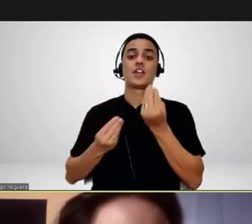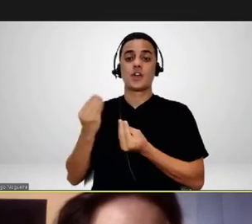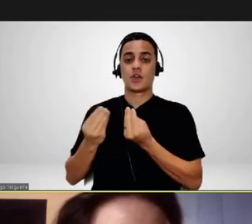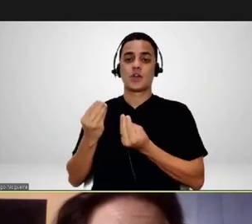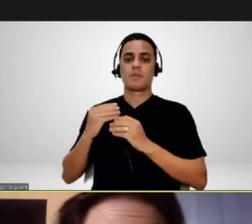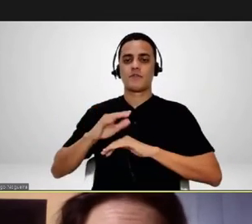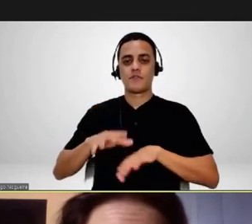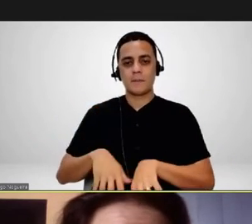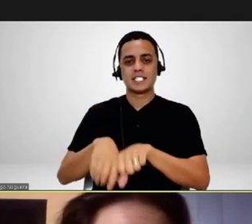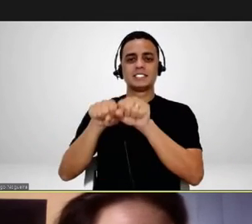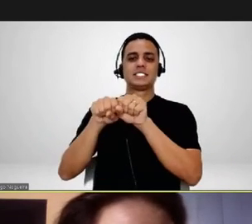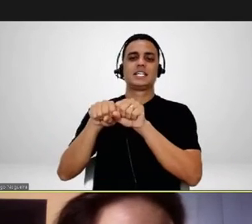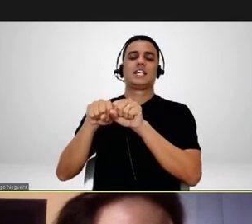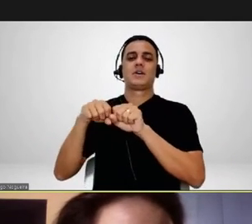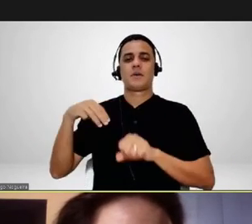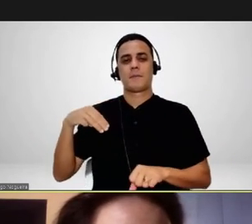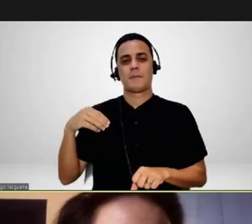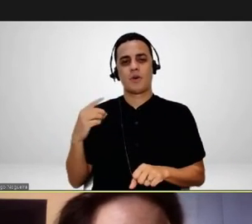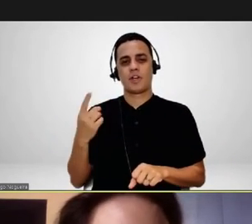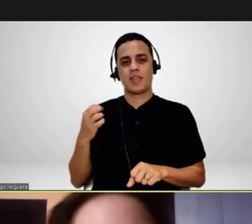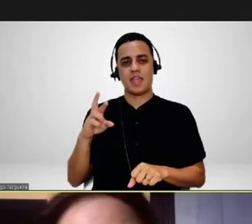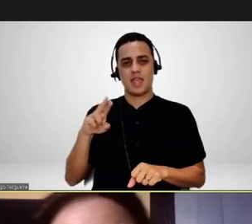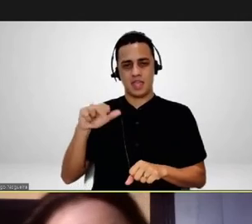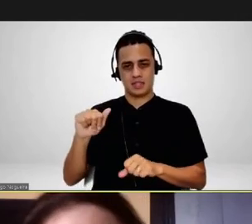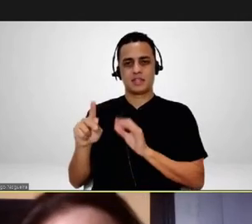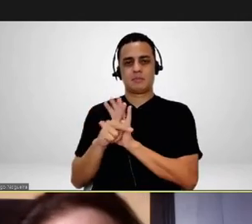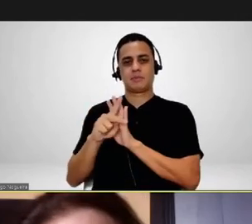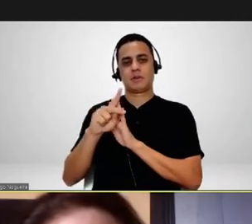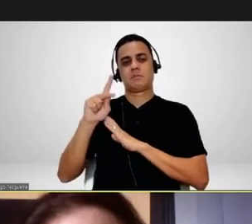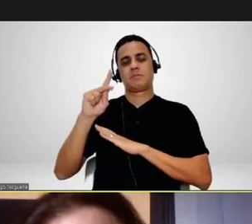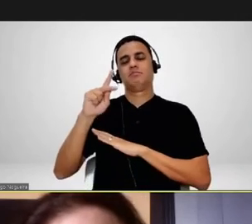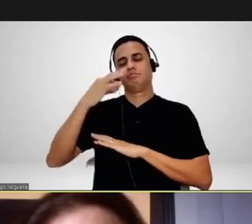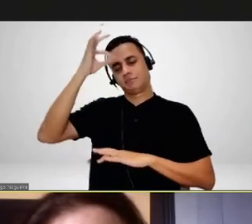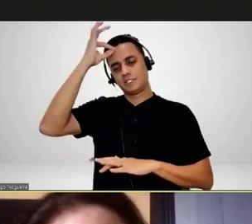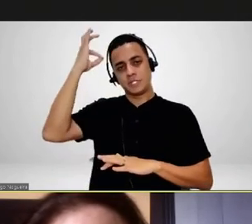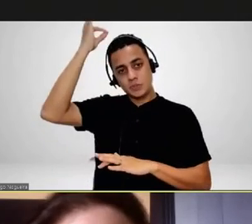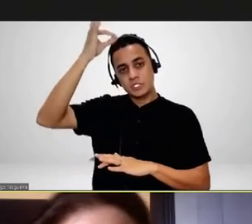Se as senhoras teriam alguma coisa a comentar sobre o tema.